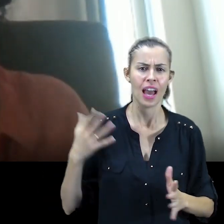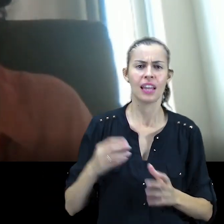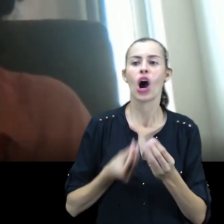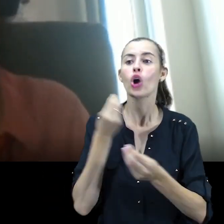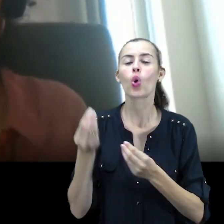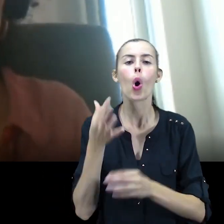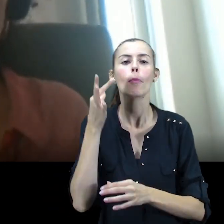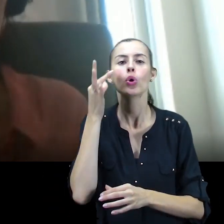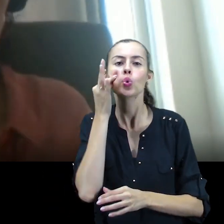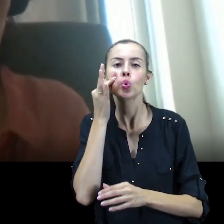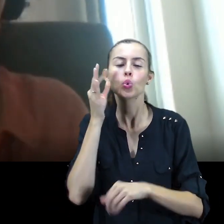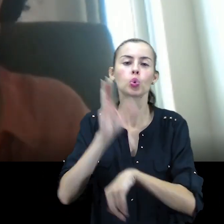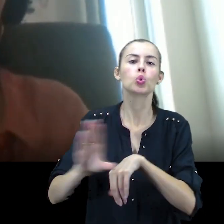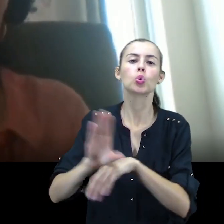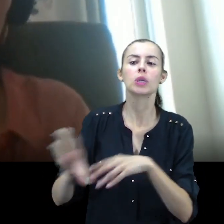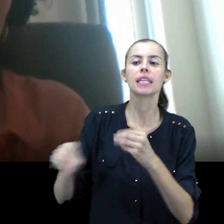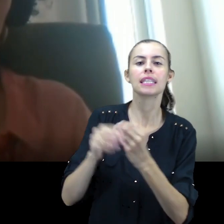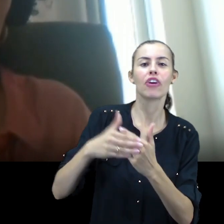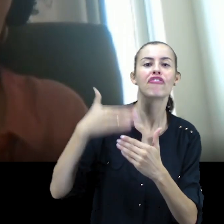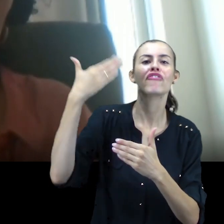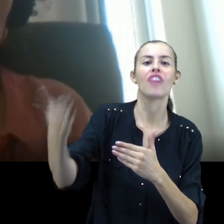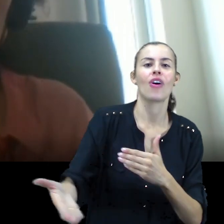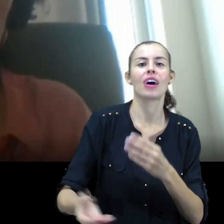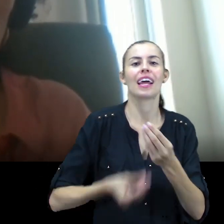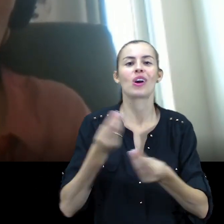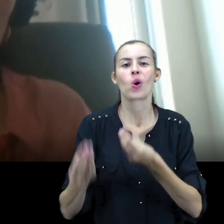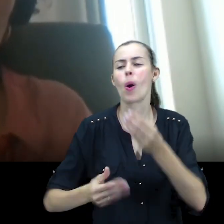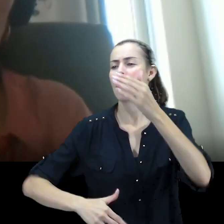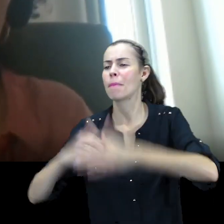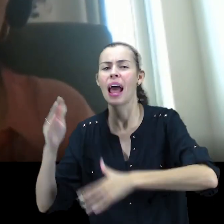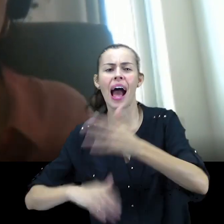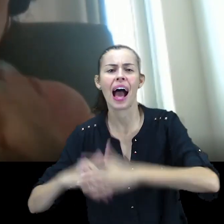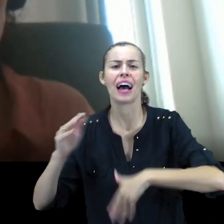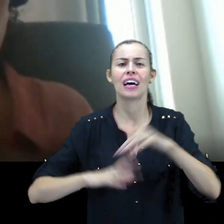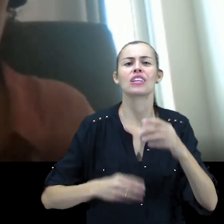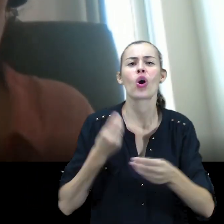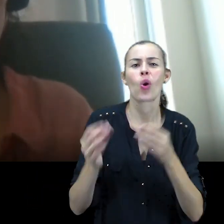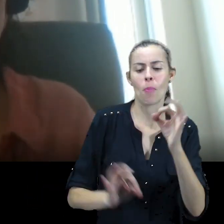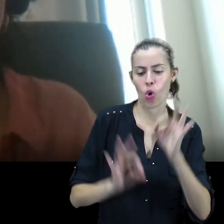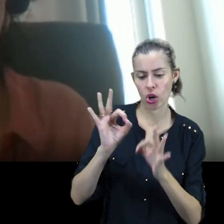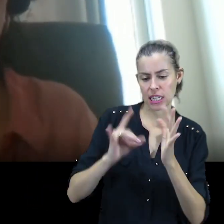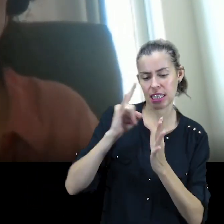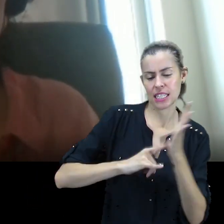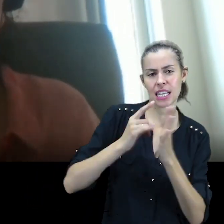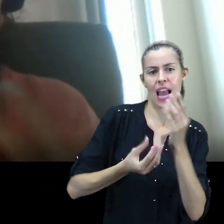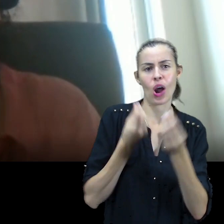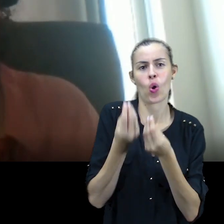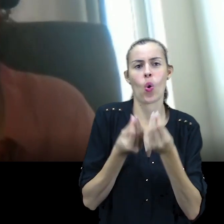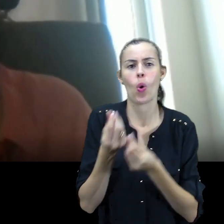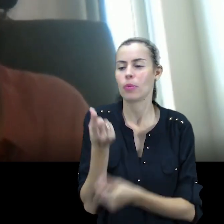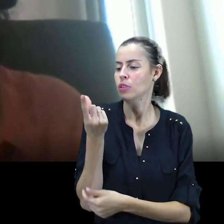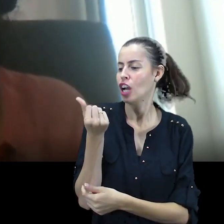o planejamento, né, de custos que aquele componente extensionista vai ter. E aí a gente tem feito isso para poder estimular